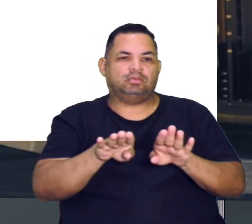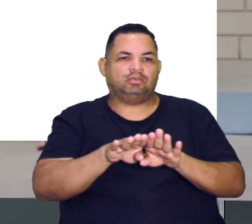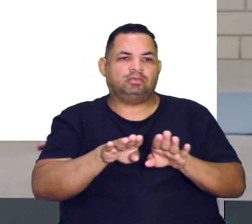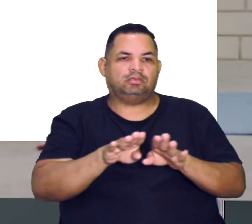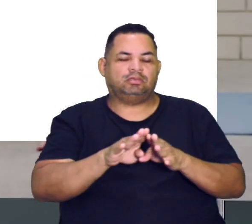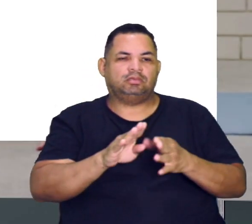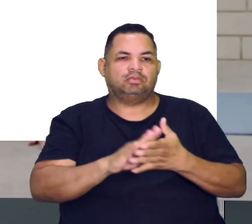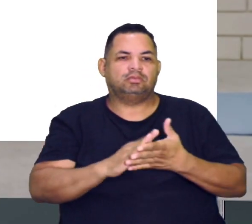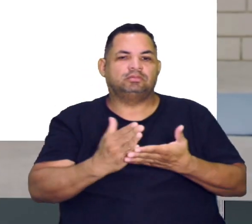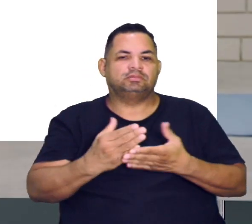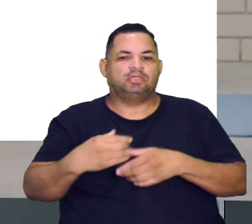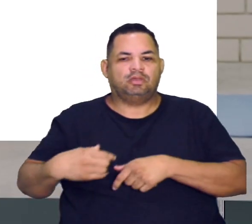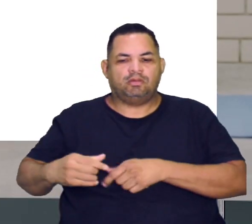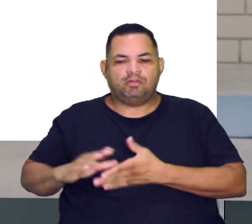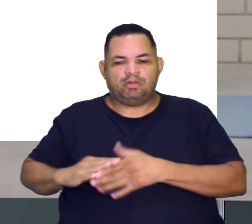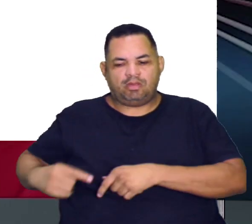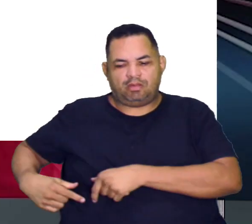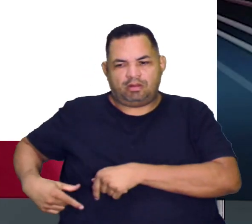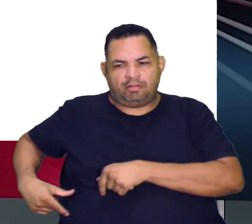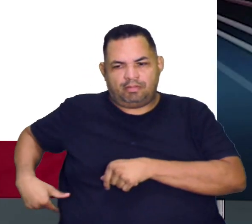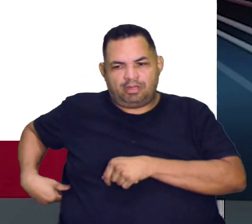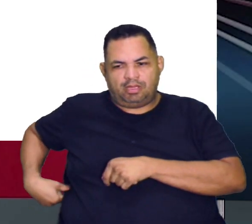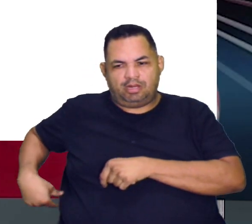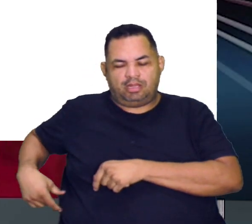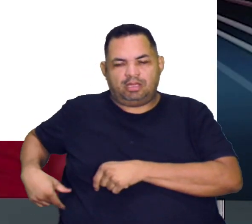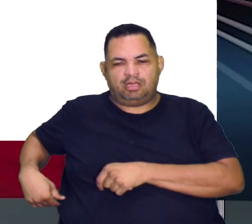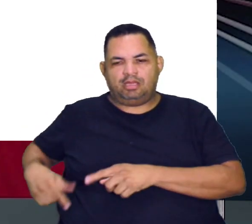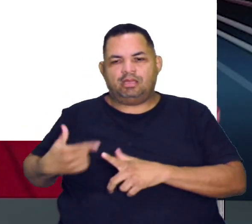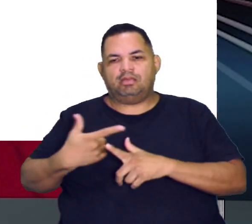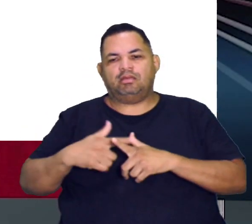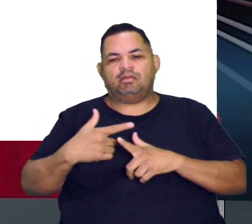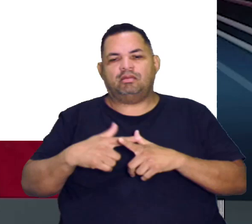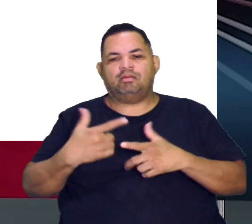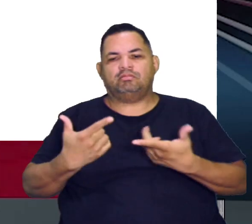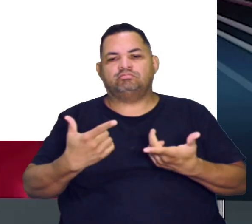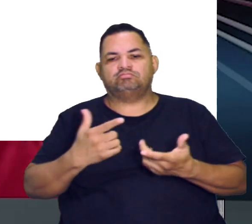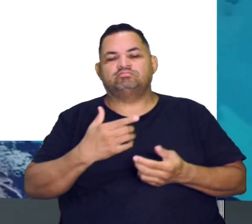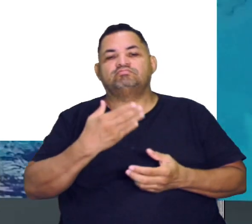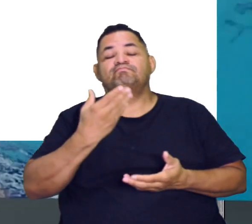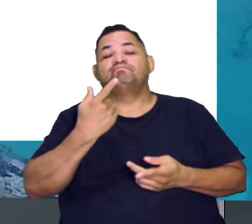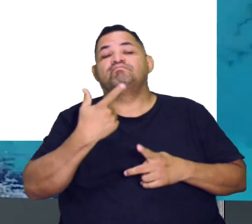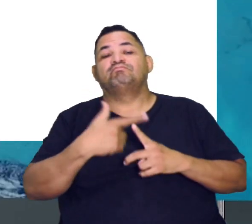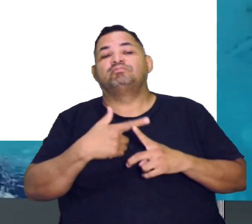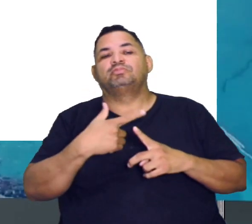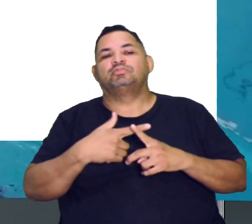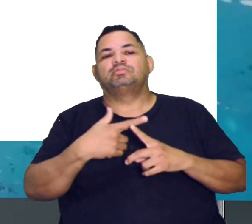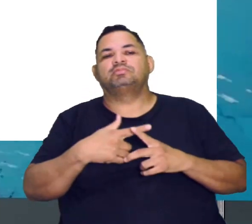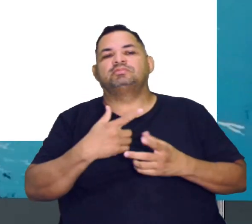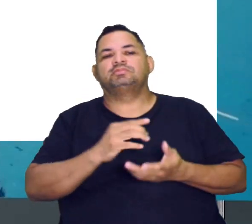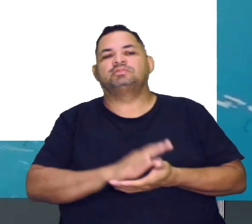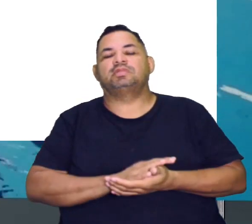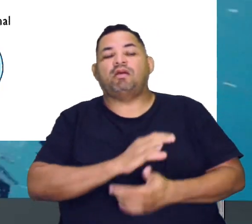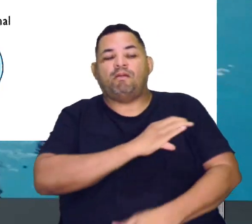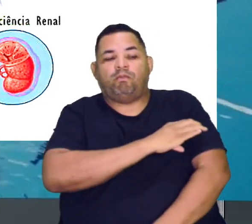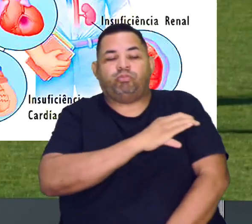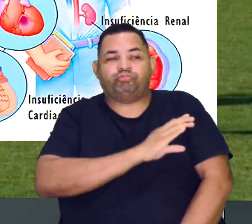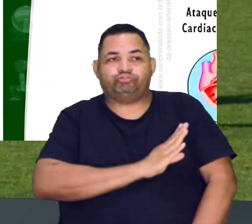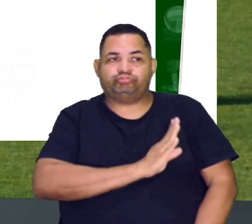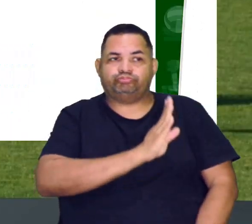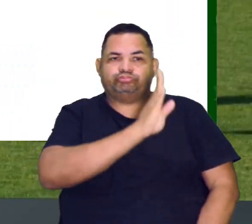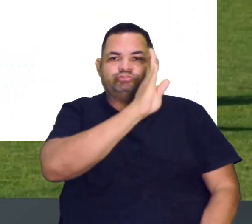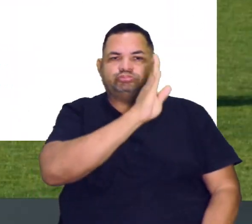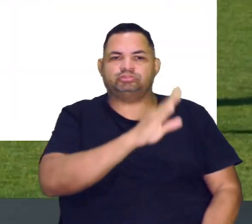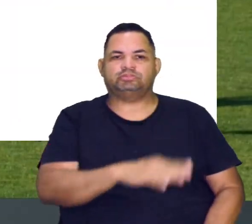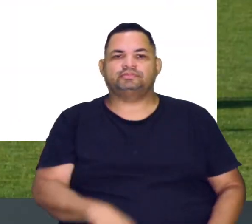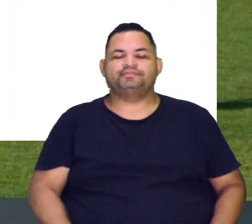insuficiência renal, entre tantos outros que vão estar sobrecarregando aí por conta aí dessa hipertensão. O que mais que eu